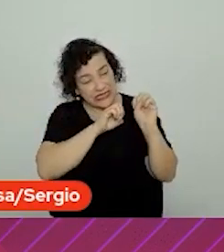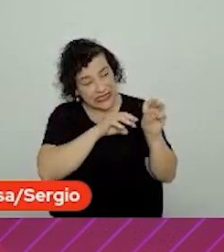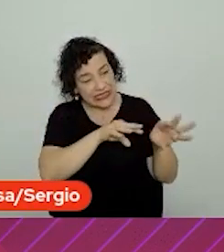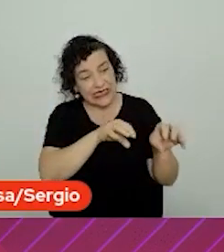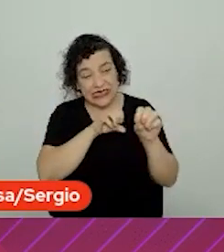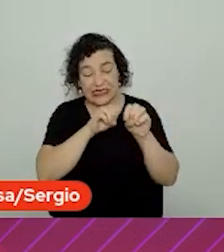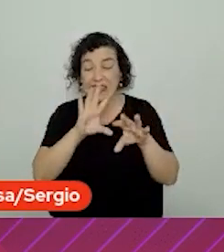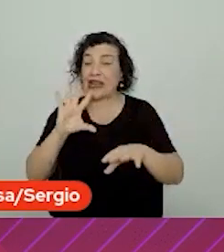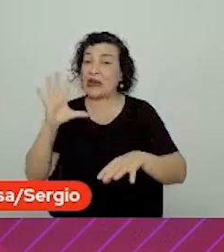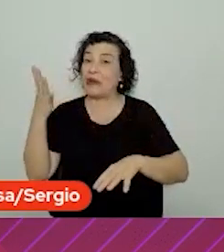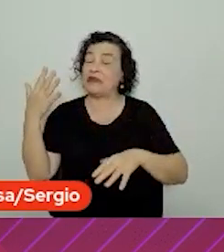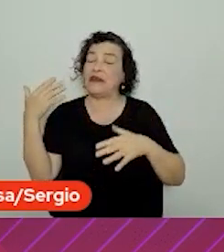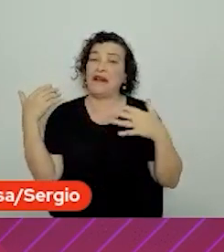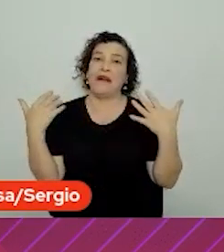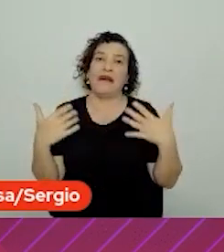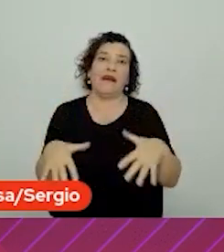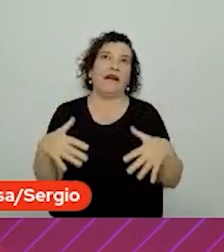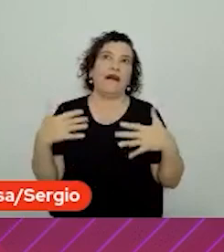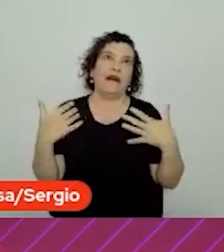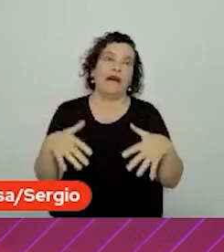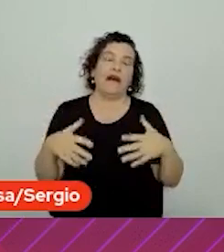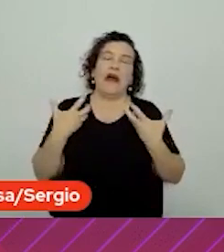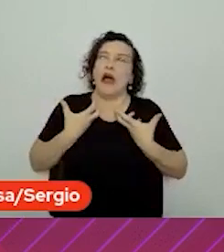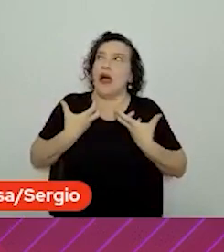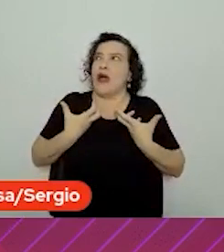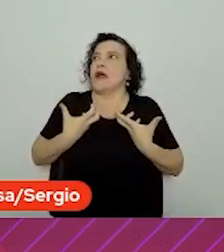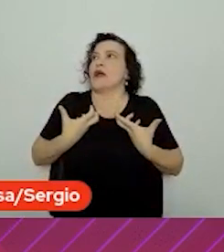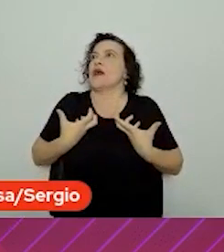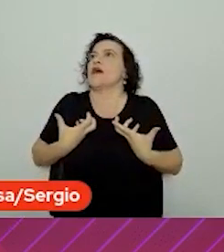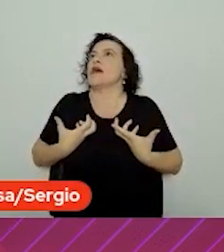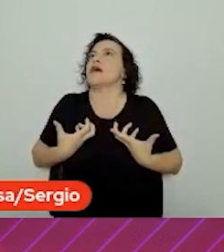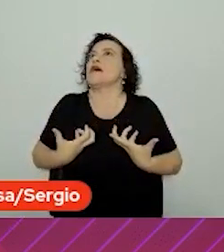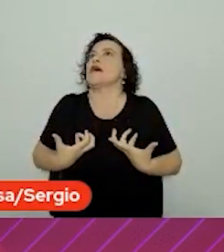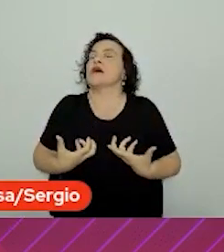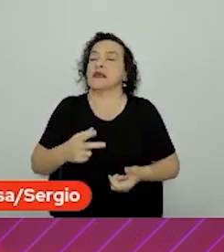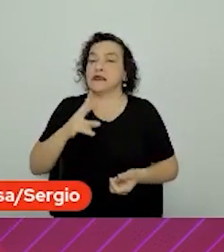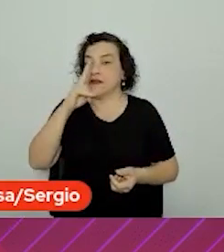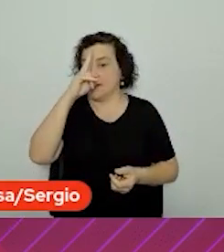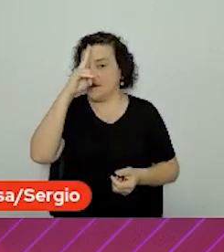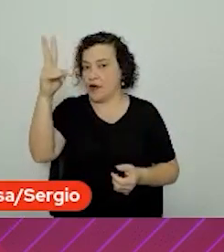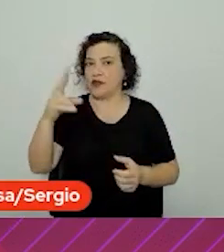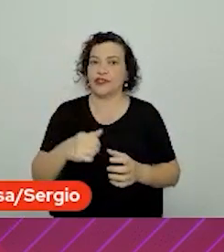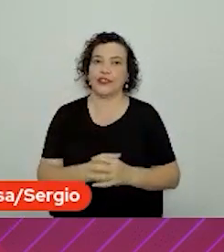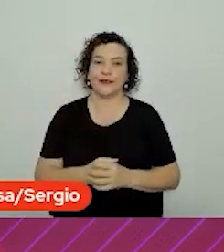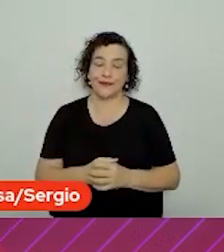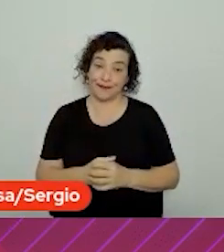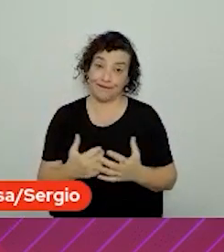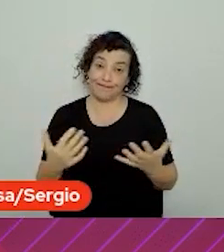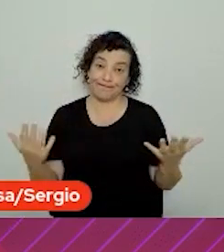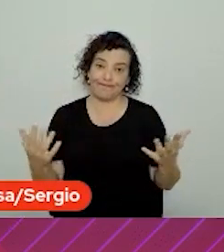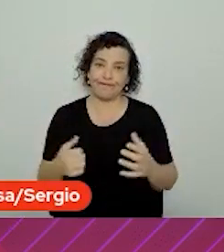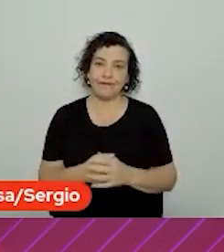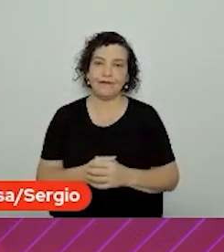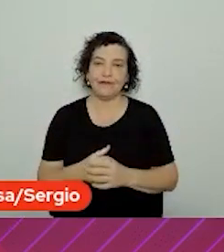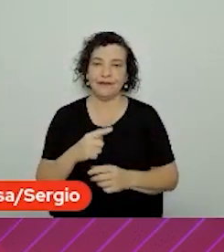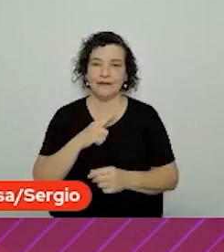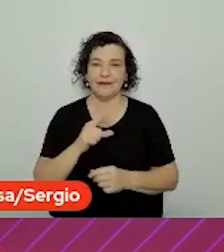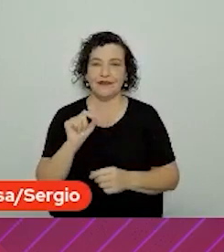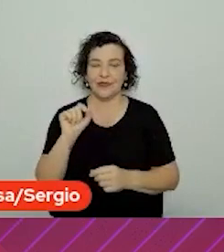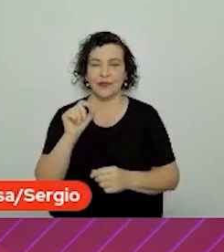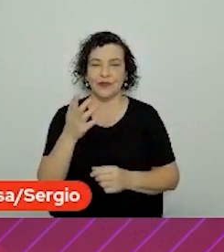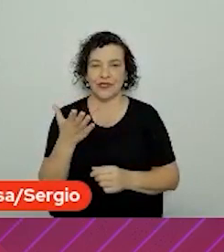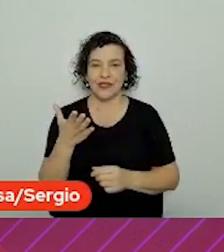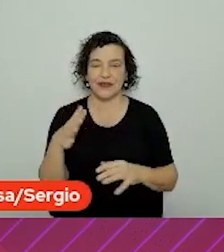burnout de agilidade. Elas não vão aguentar mais ninguém ouvir falar. Aqui a gente tem um hipster da